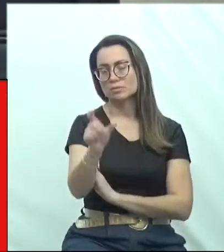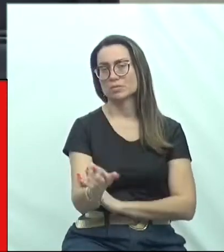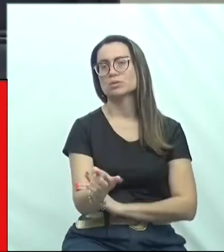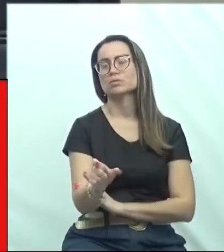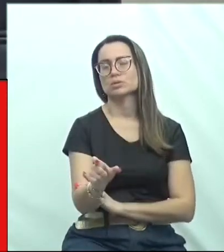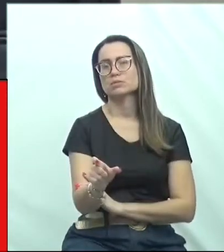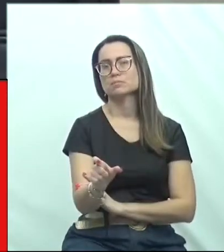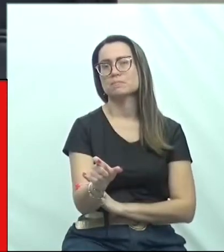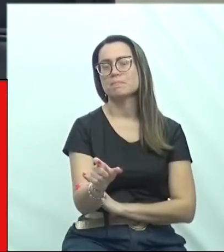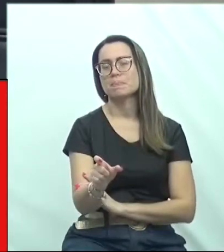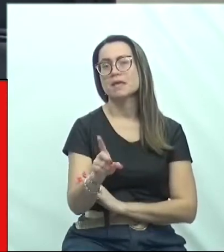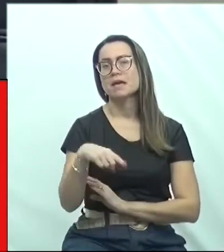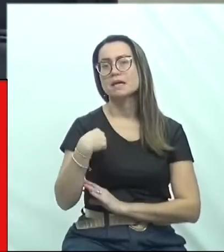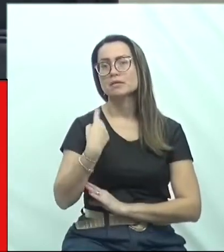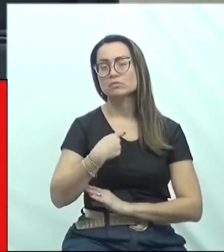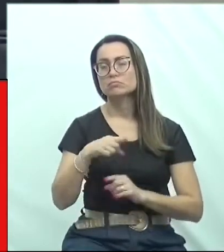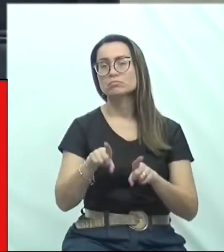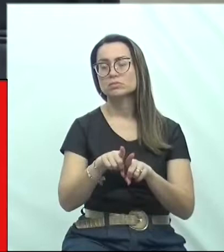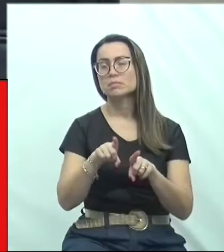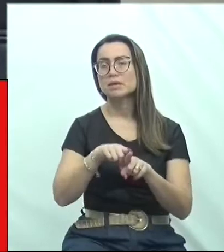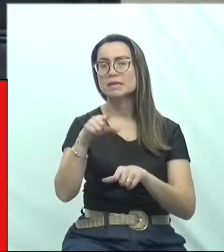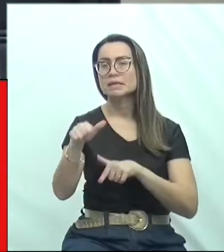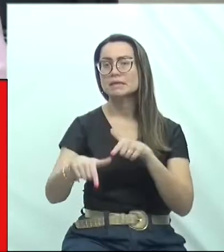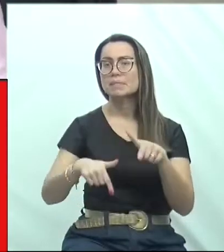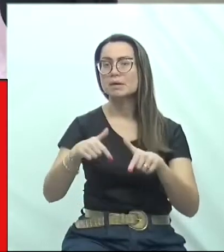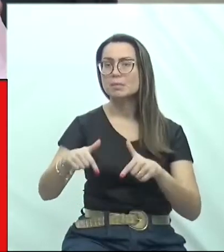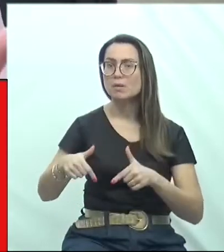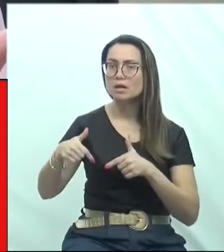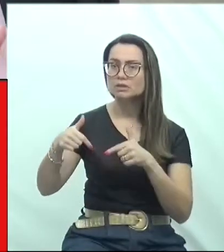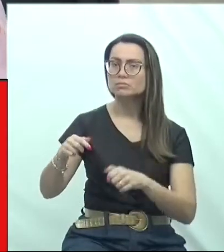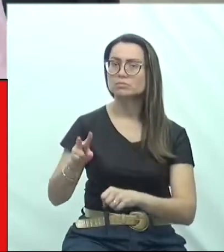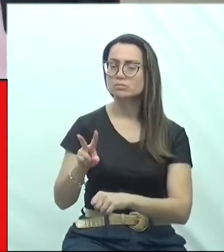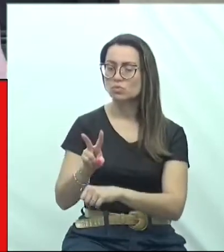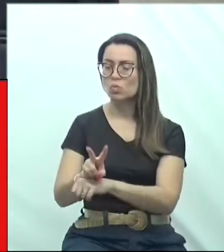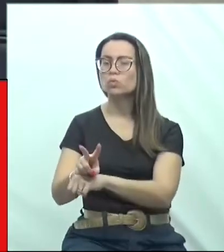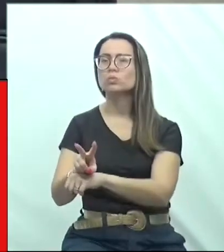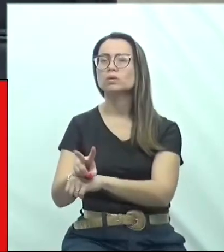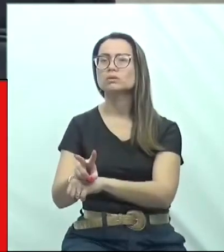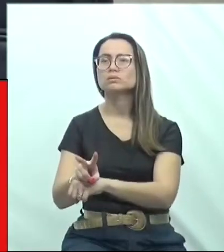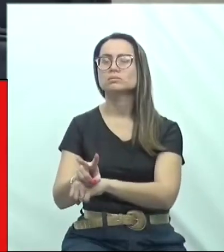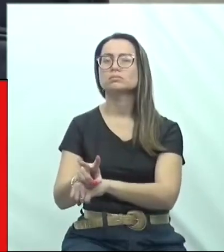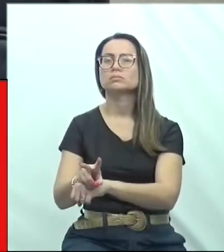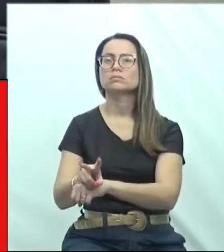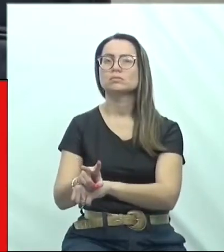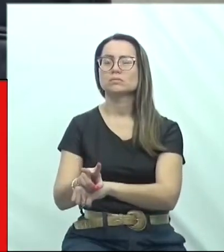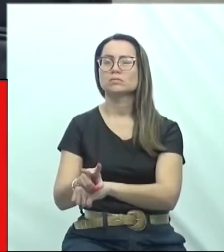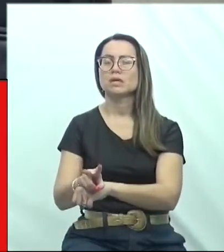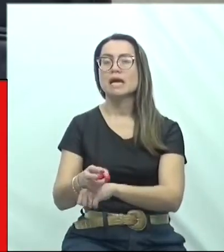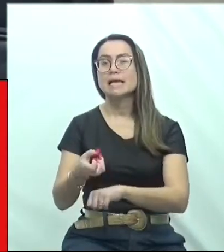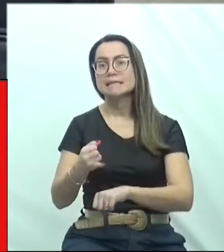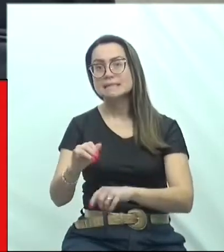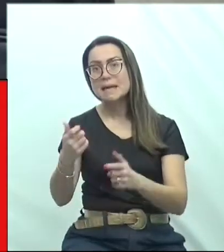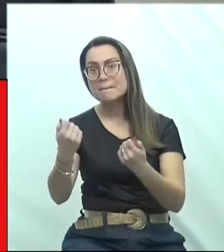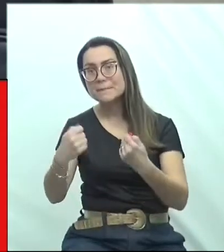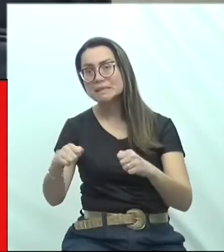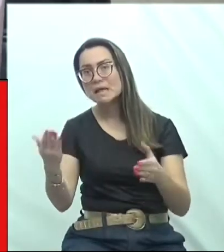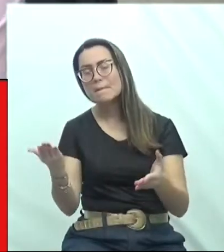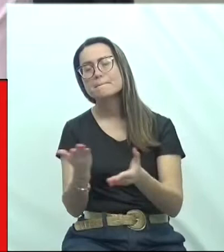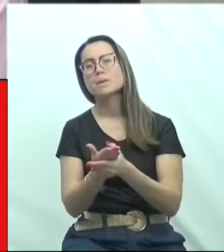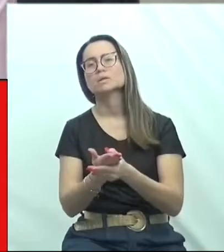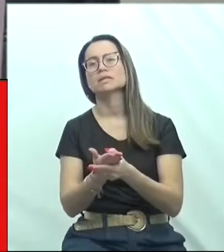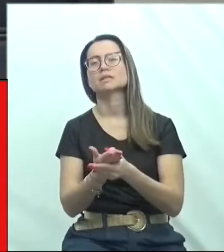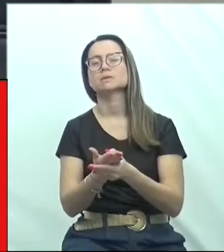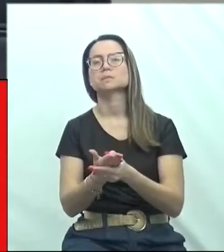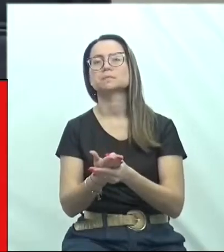atuamos na fiscalização, abrindo um processo administrativo ou não, quando for necessário. Essa situação